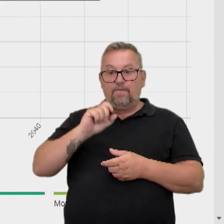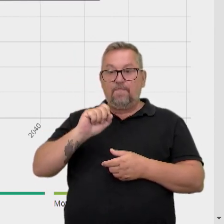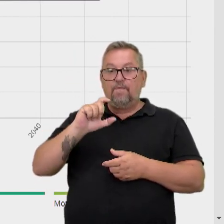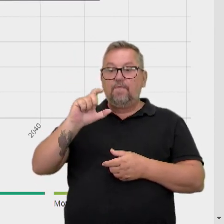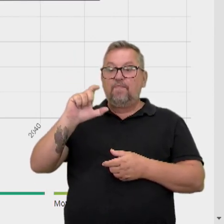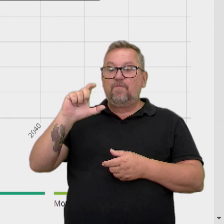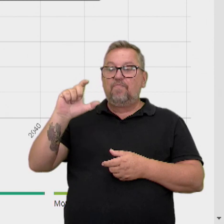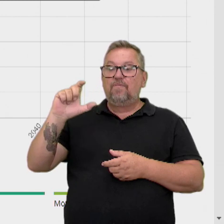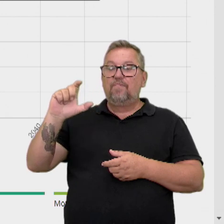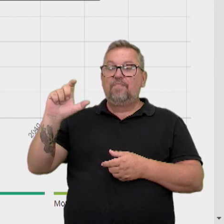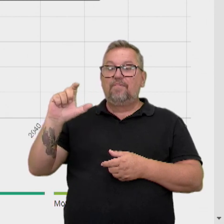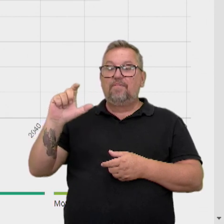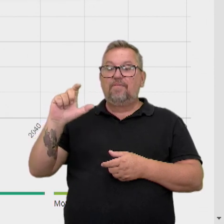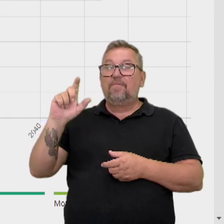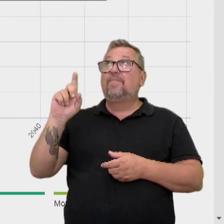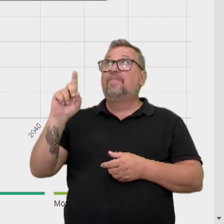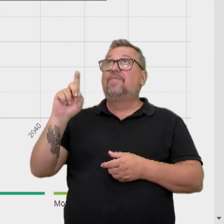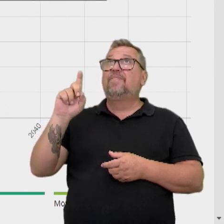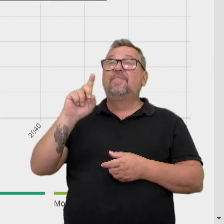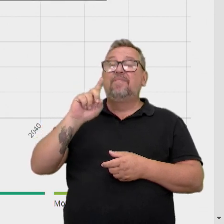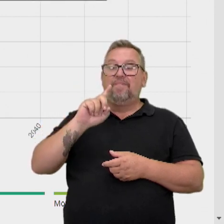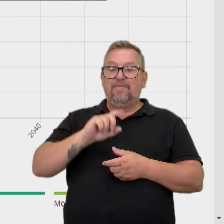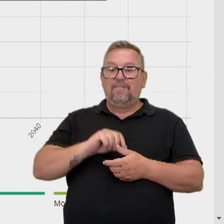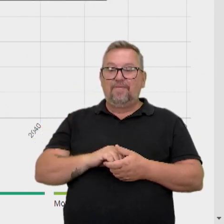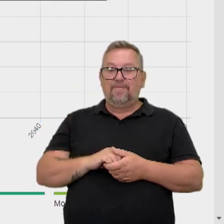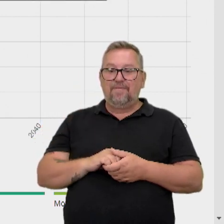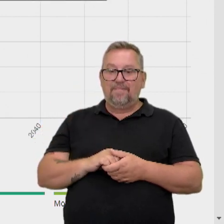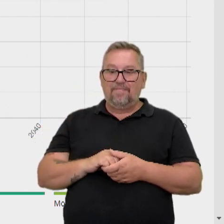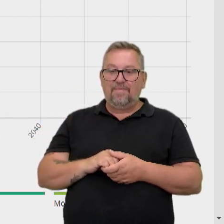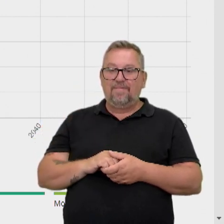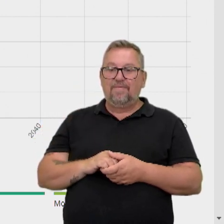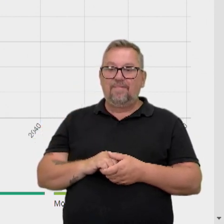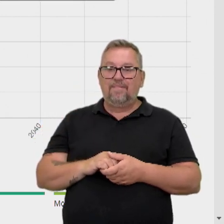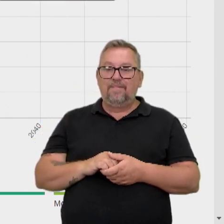você pode projetar os valores, né? Então tá lá